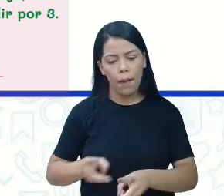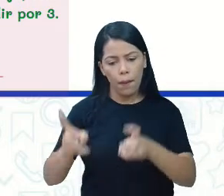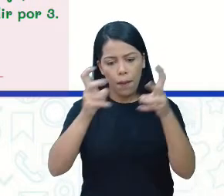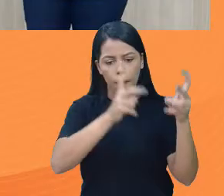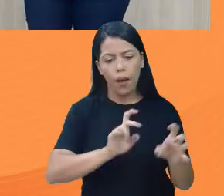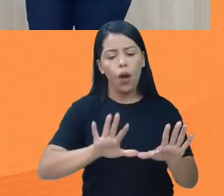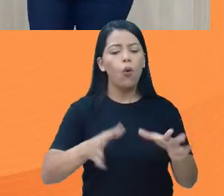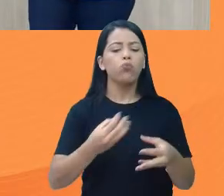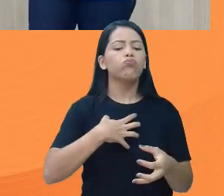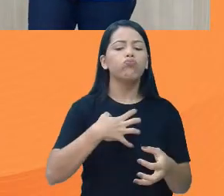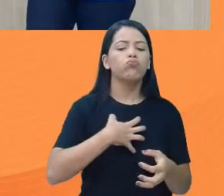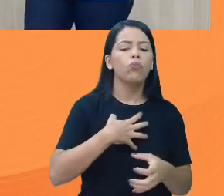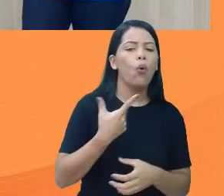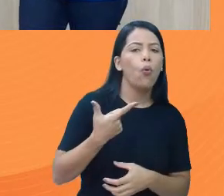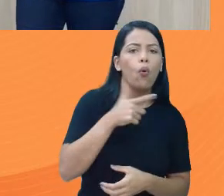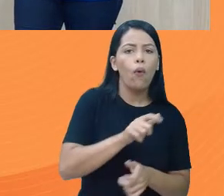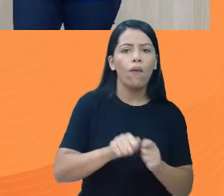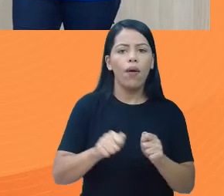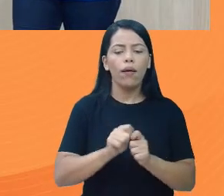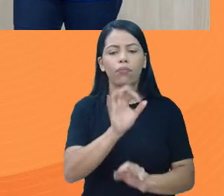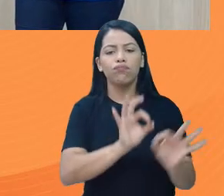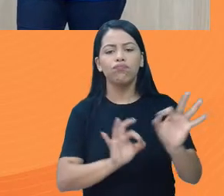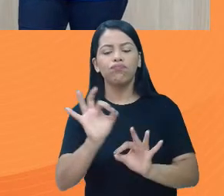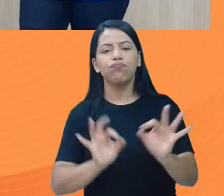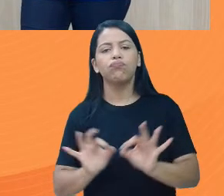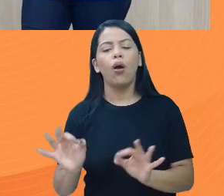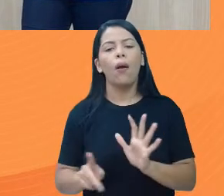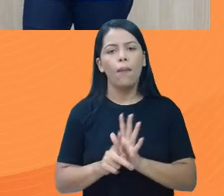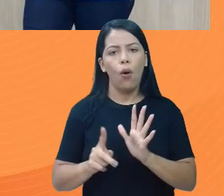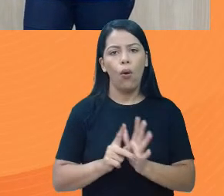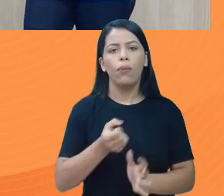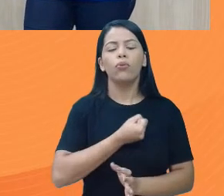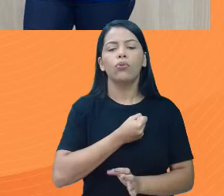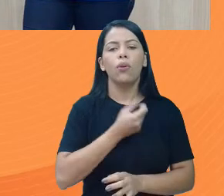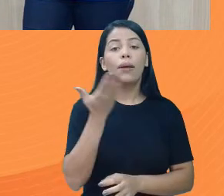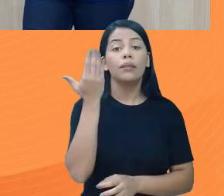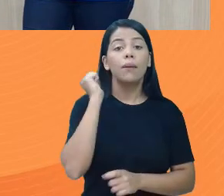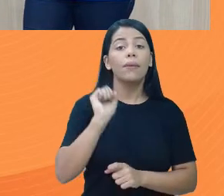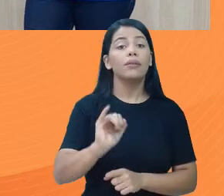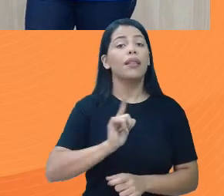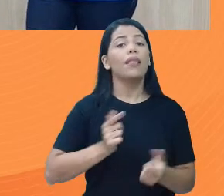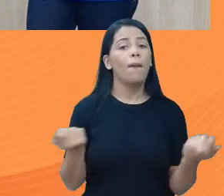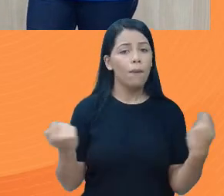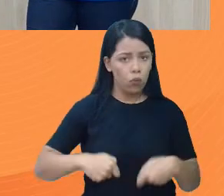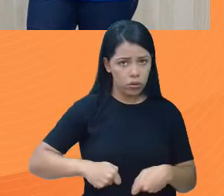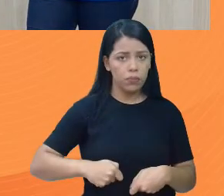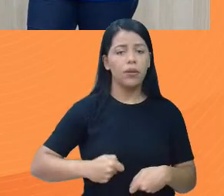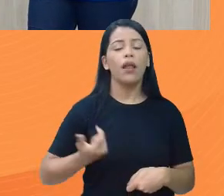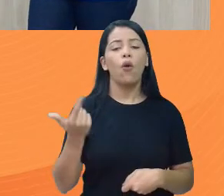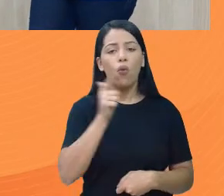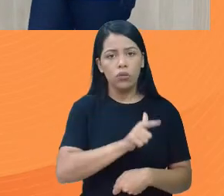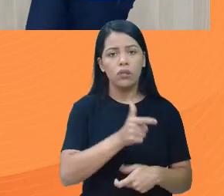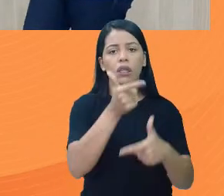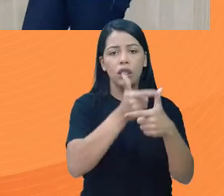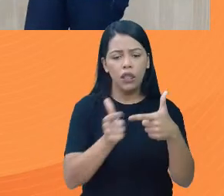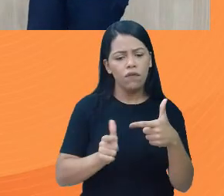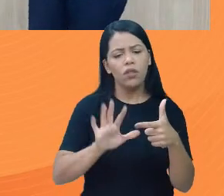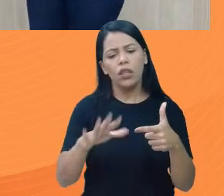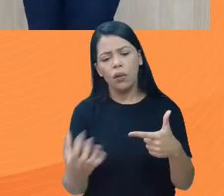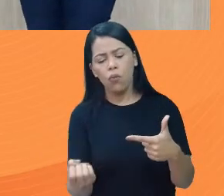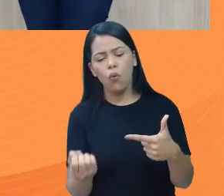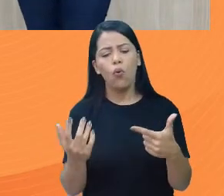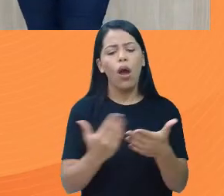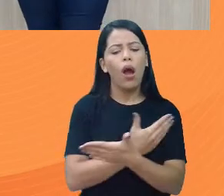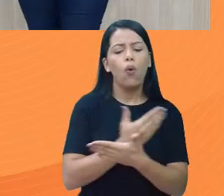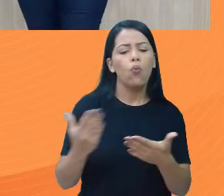e de que maneira eu posso fazer essa organização aí para saber se existe essa possibilidade de dividir ou não por aqueles valores